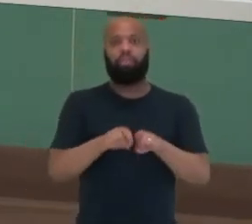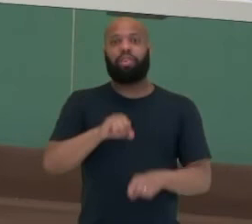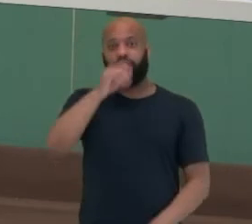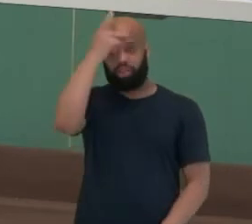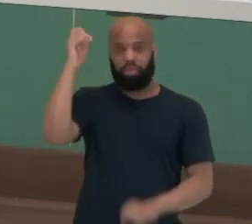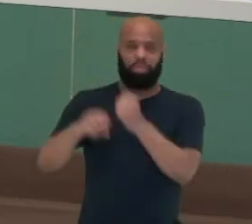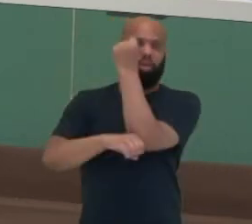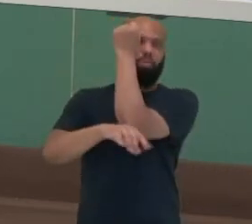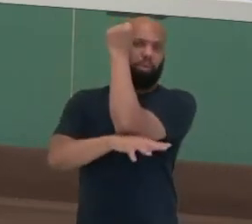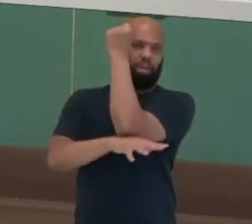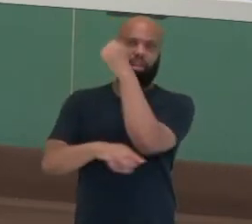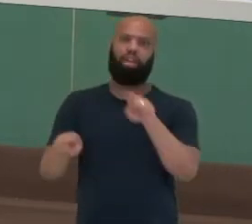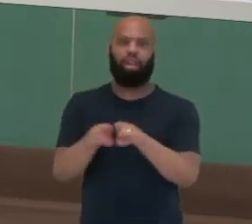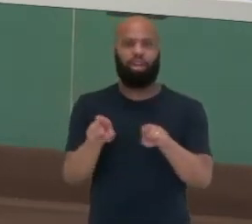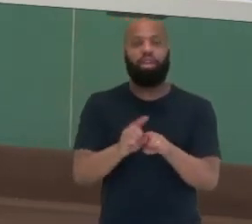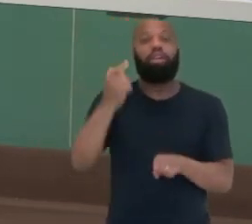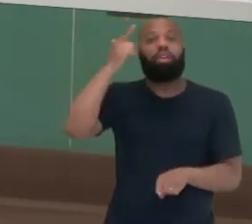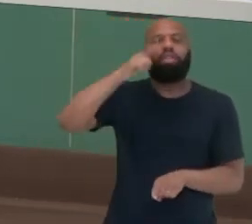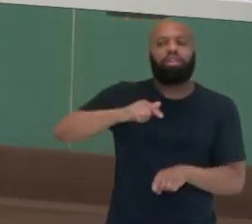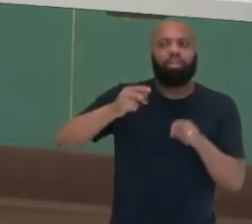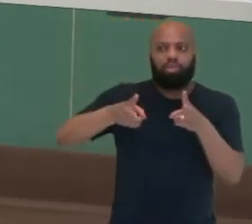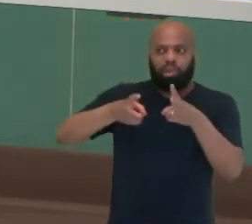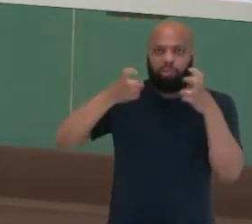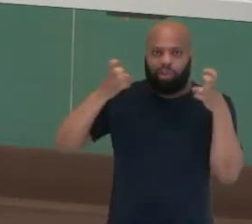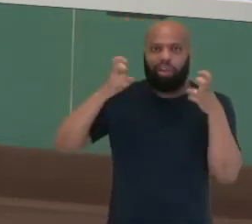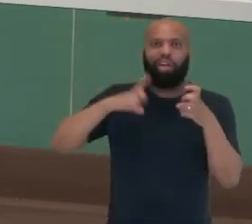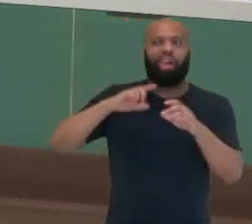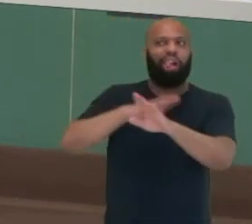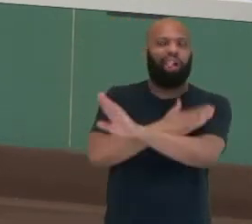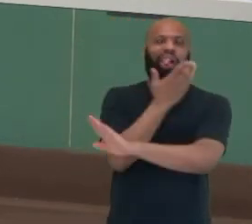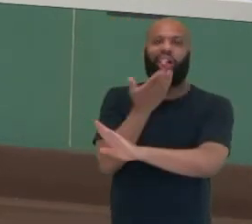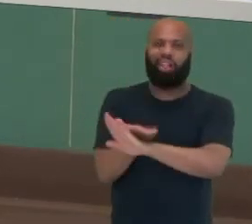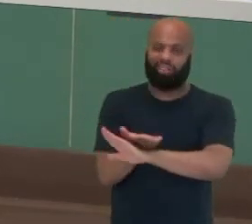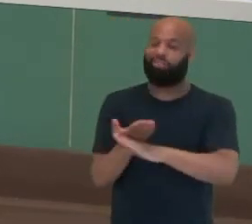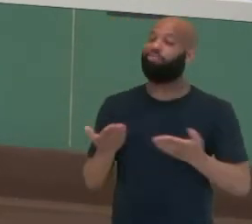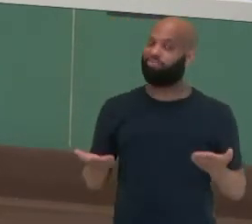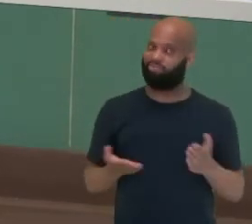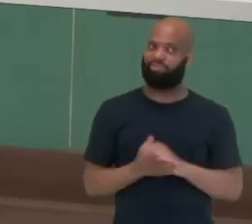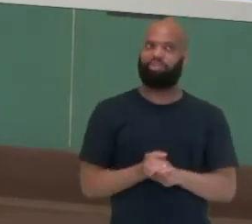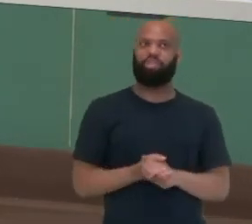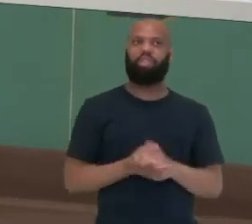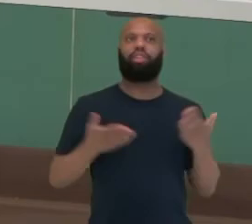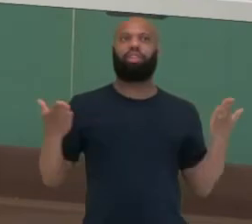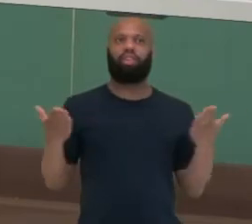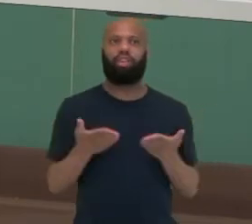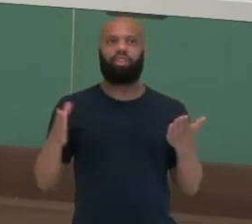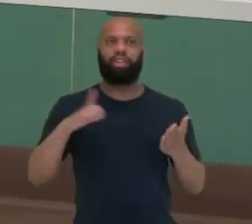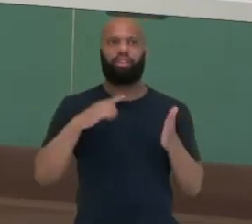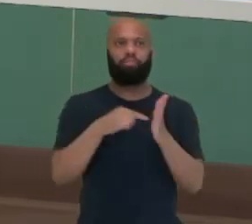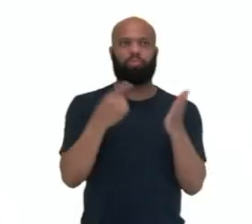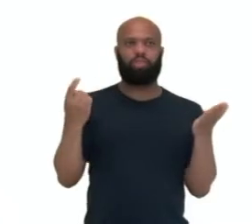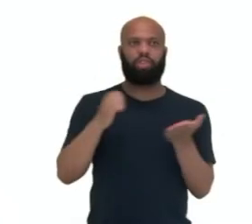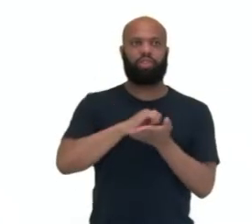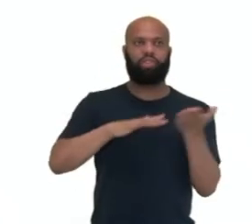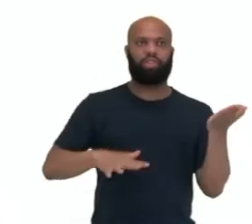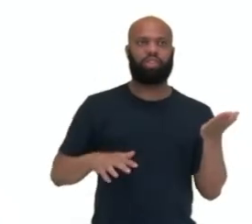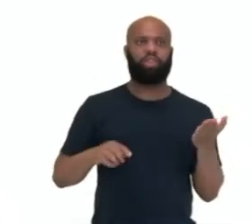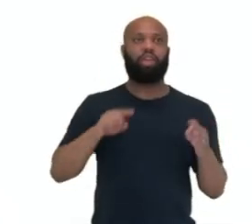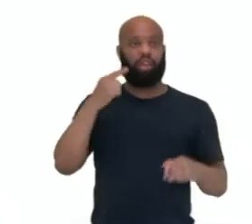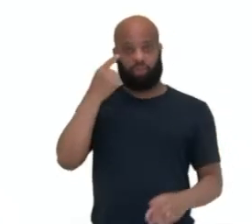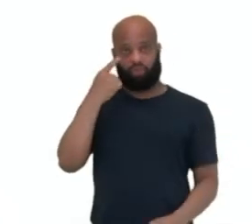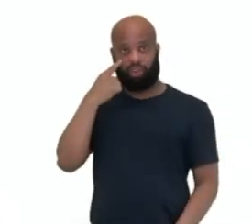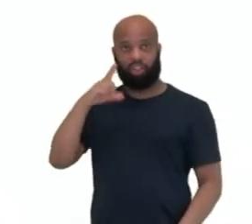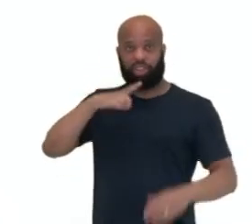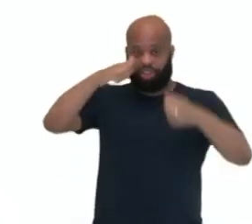percebemos aromas, cheiros ao longo do nosso dia. E nós vamos para a nossa primeira atividade. Complete o